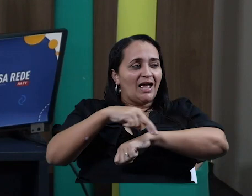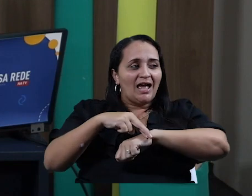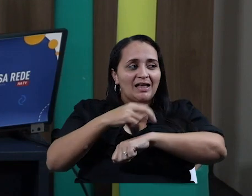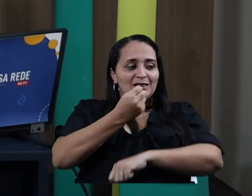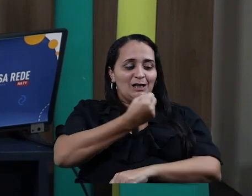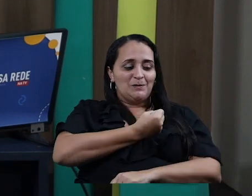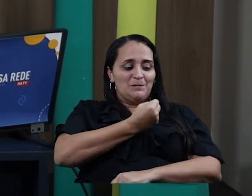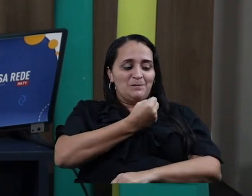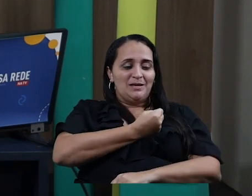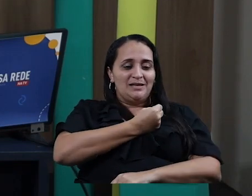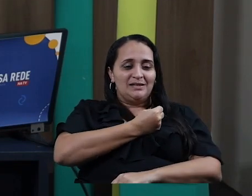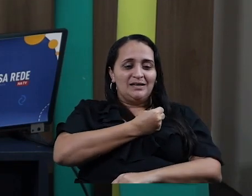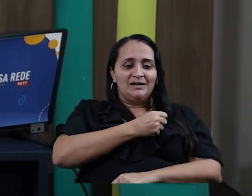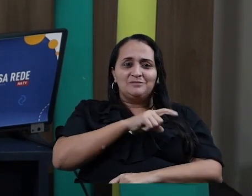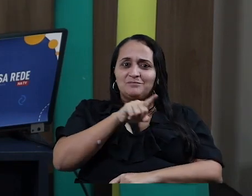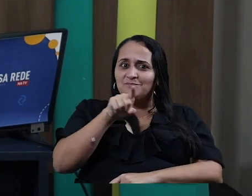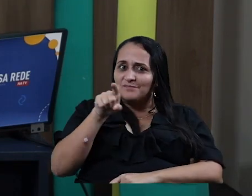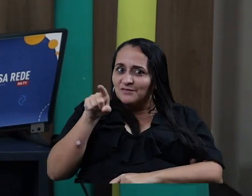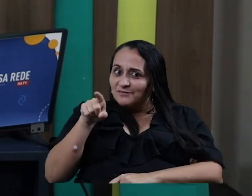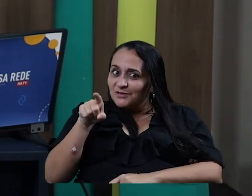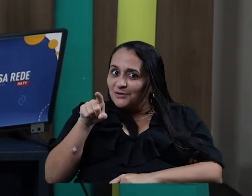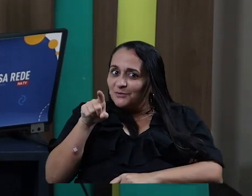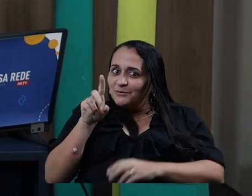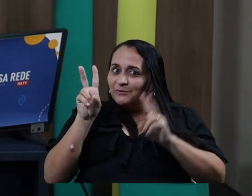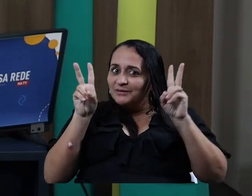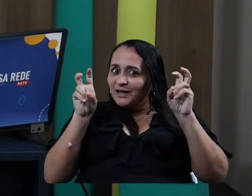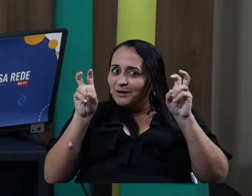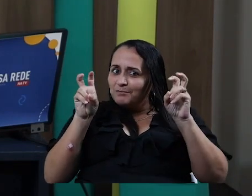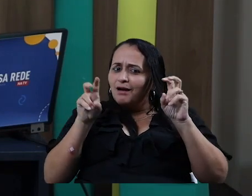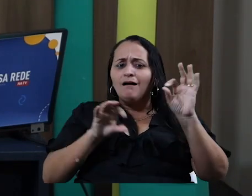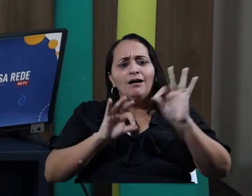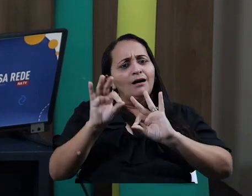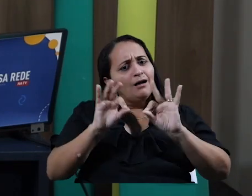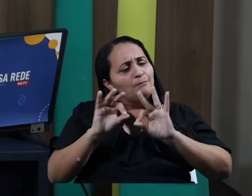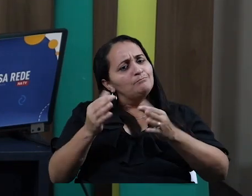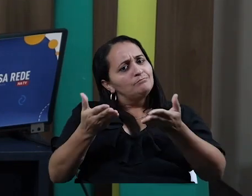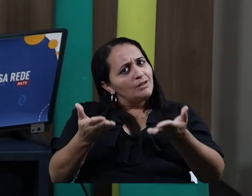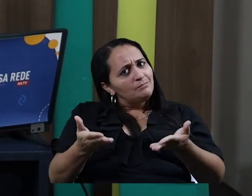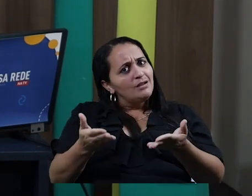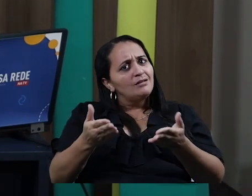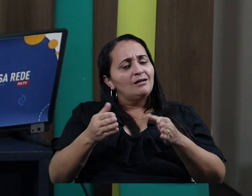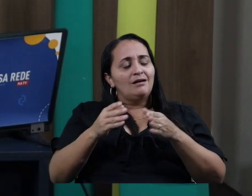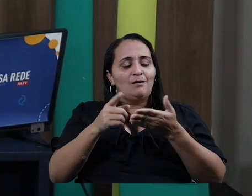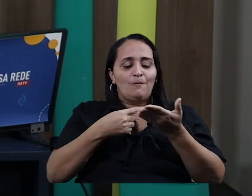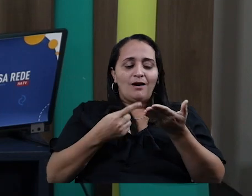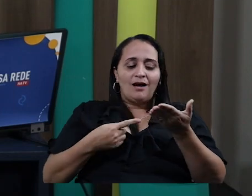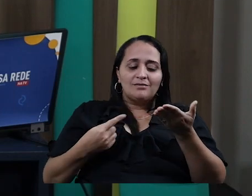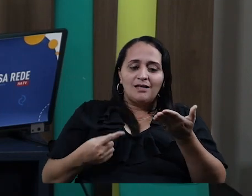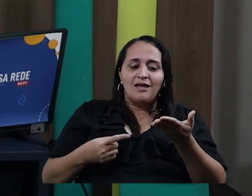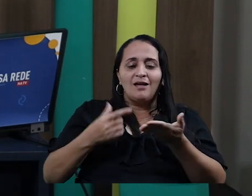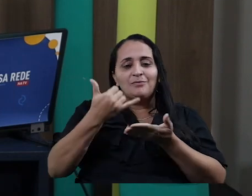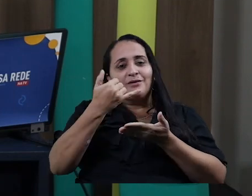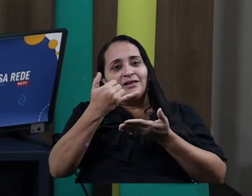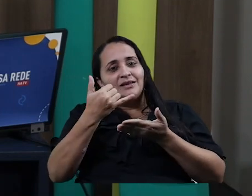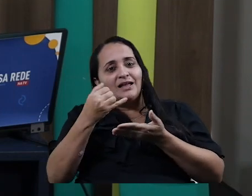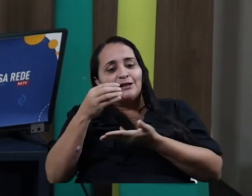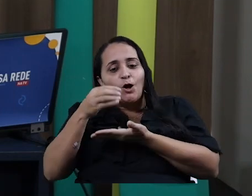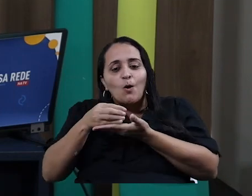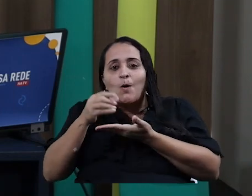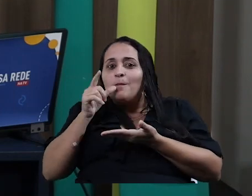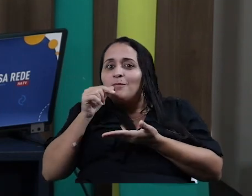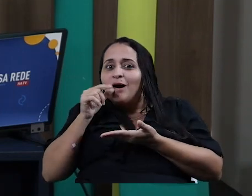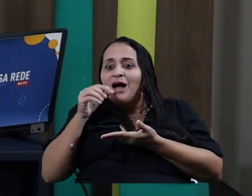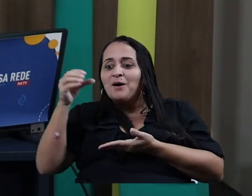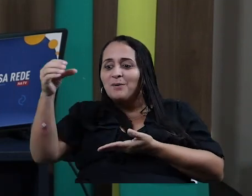numérica. E aí, alunos, viram o tema de hoje, né? Já prepararam o caderno, a caneta, o copinho com água?